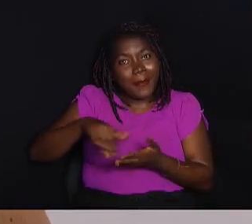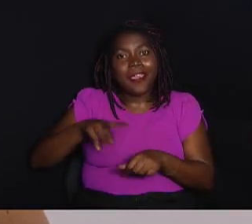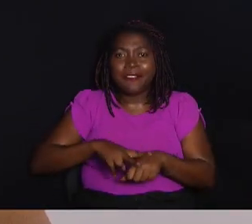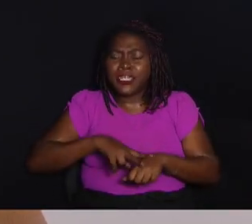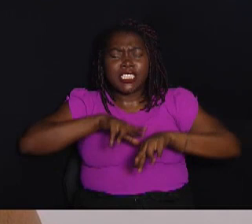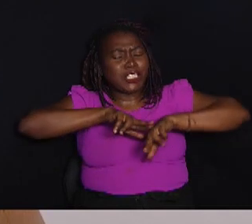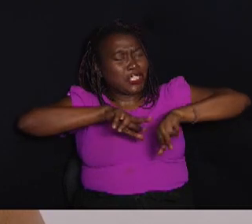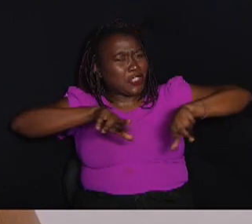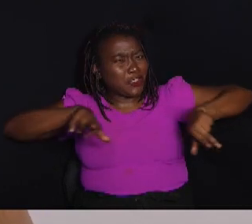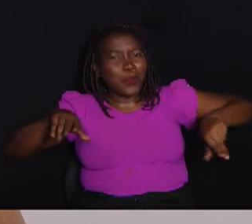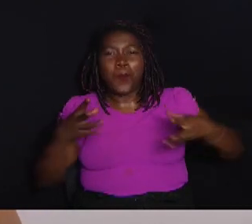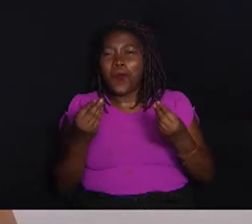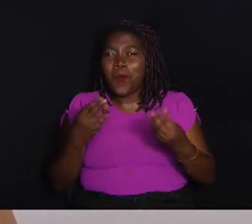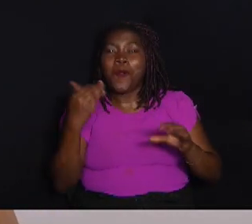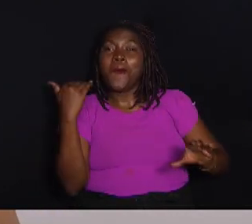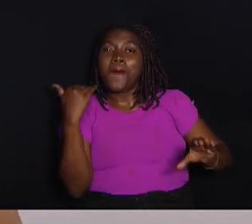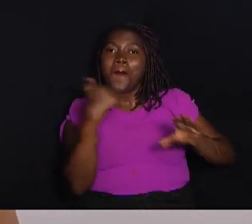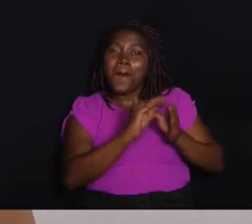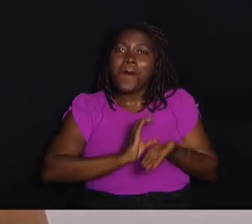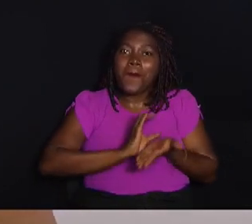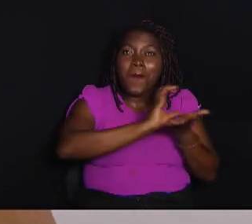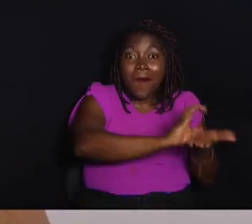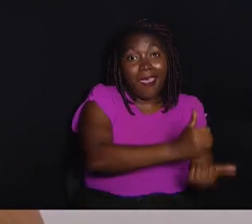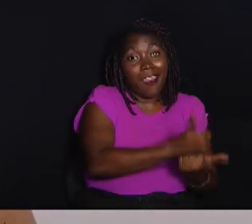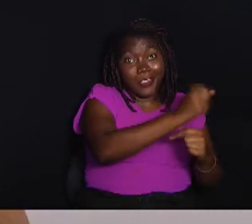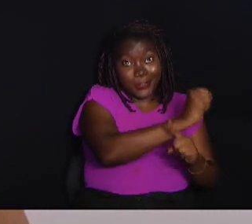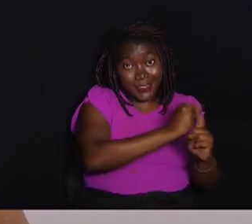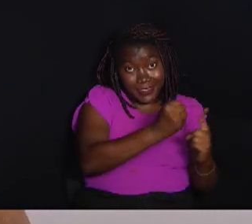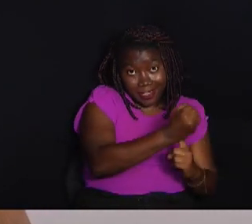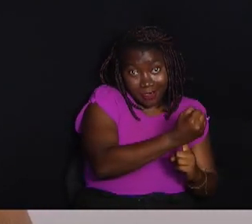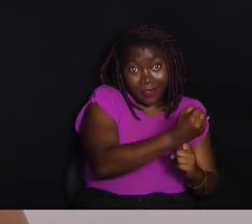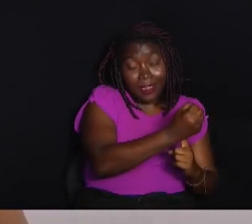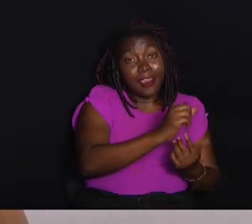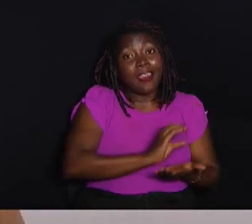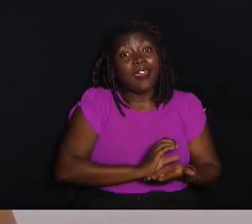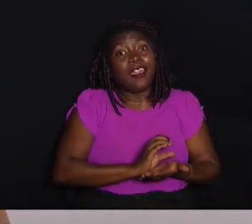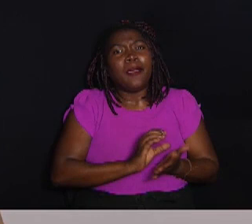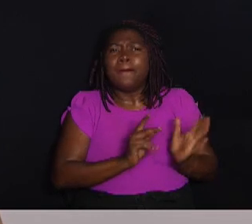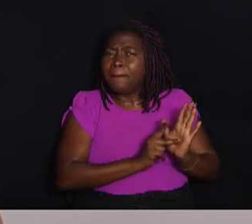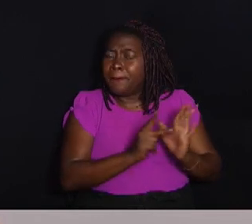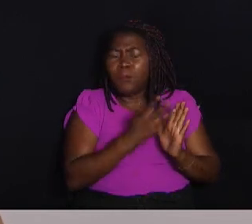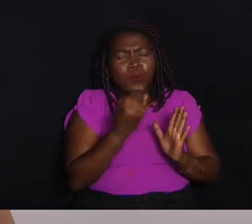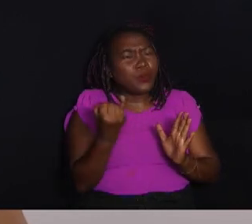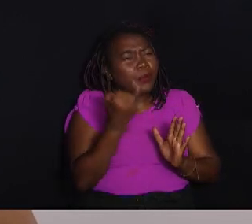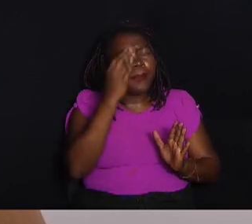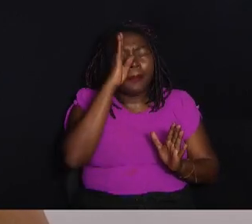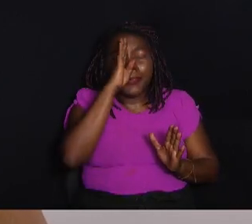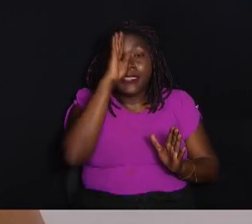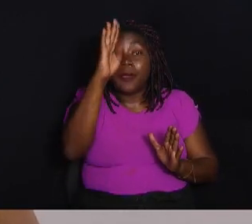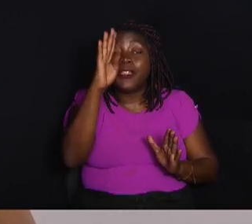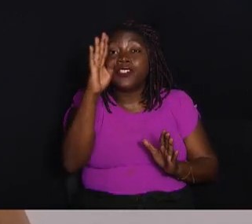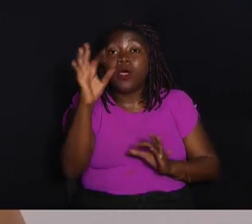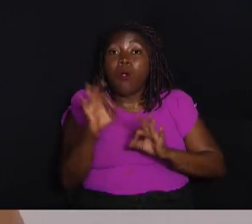Ficamos muito né enviamos pra área de assistência social projetos muito importantes principalmente projetos de